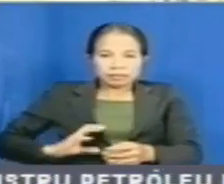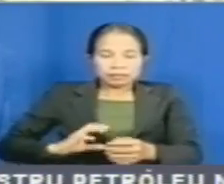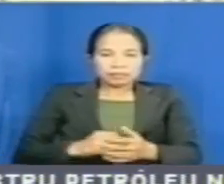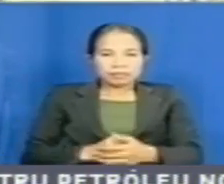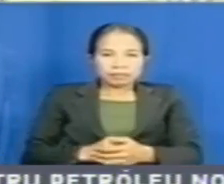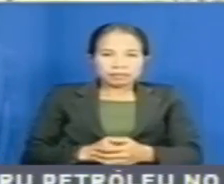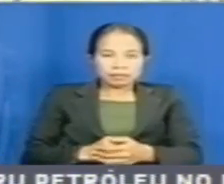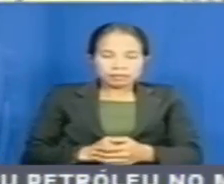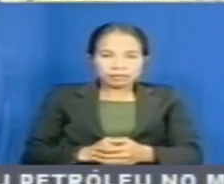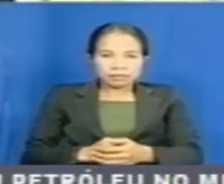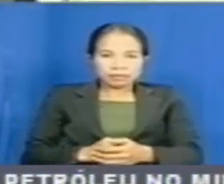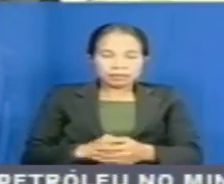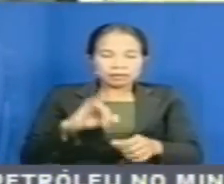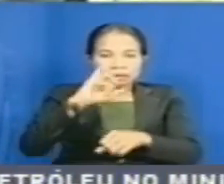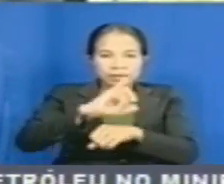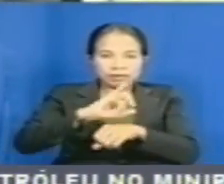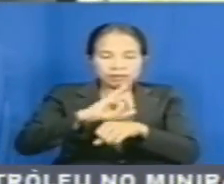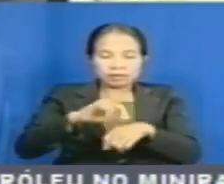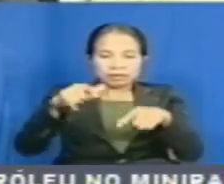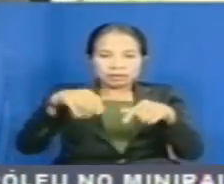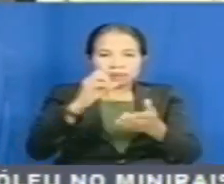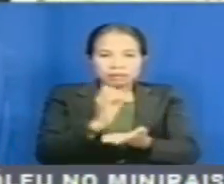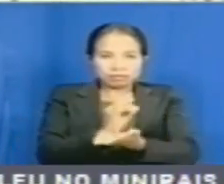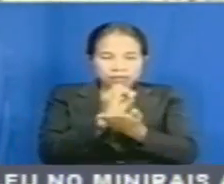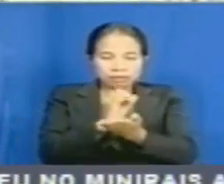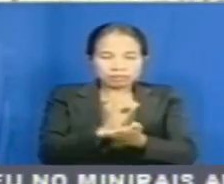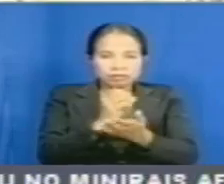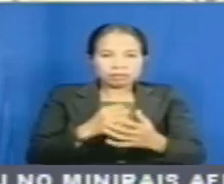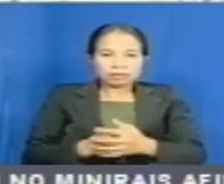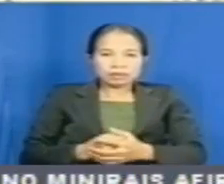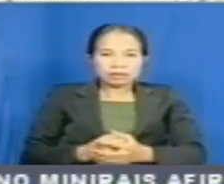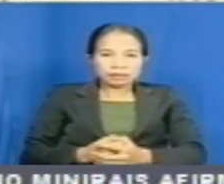parte da Eminência, Maquelap, Eminência, I paraokia